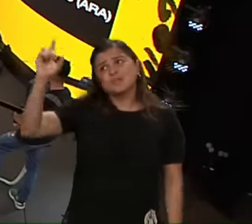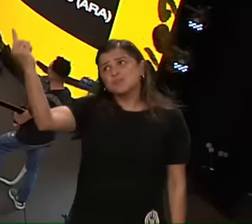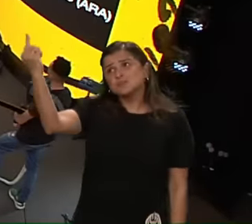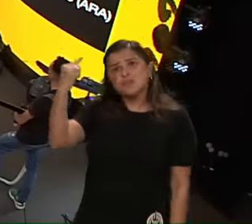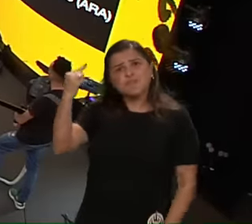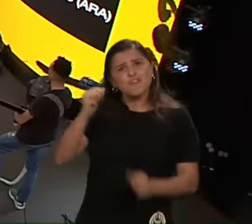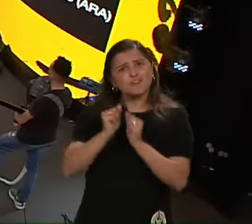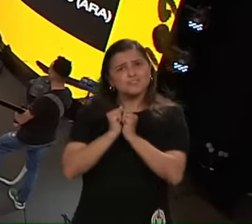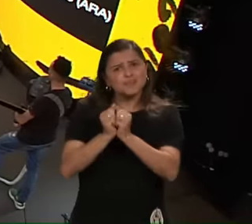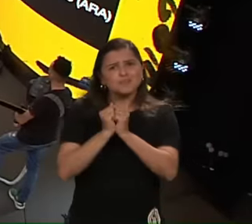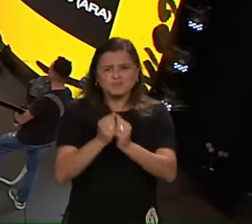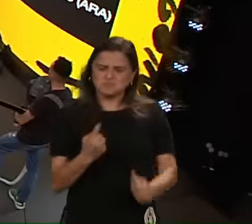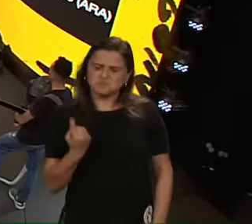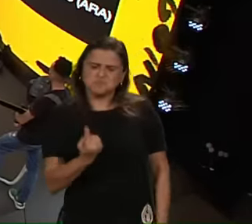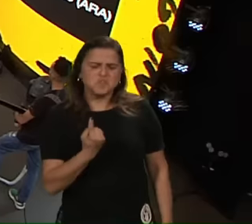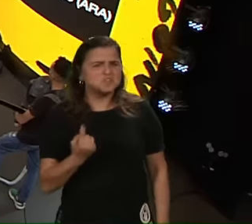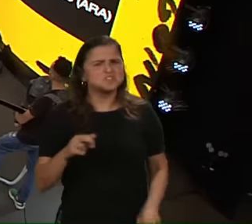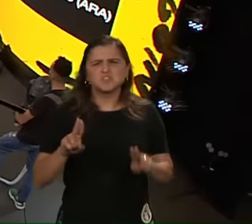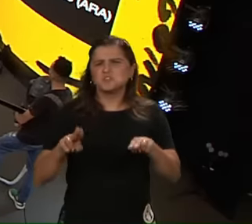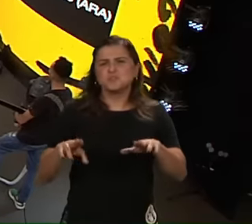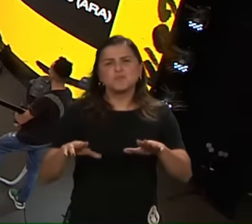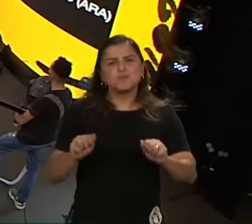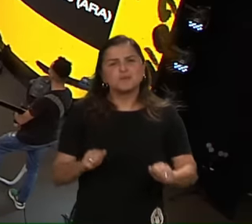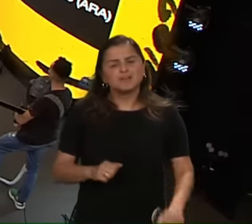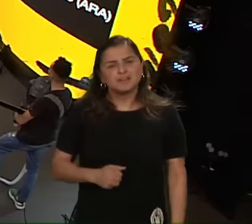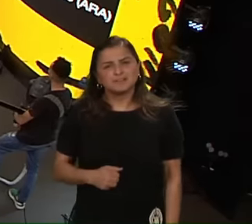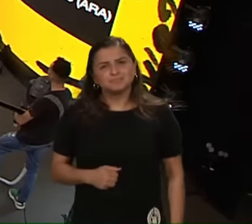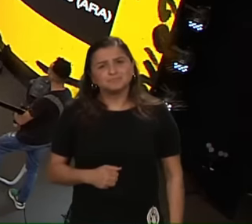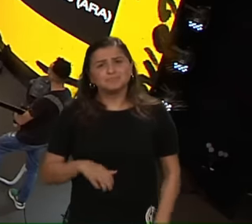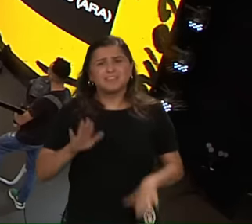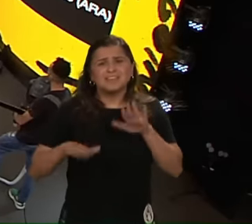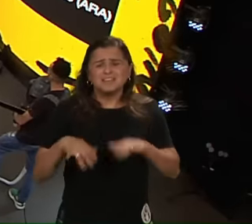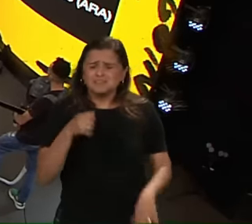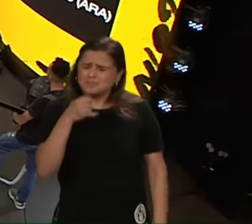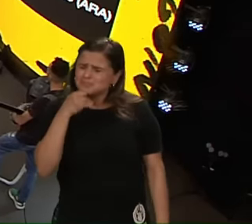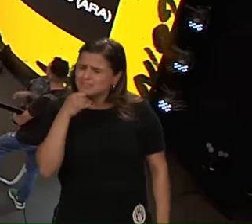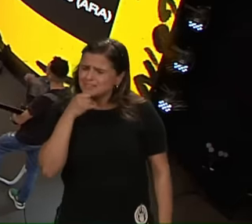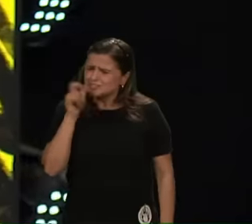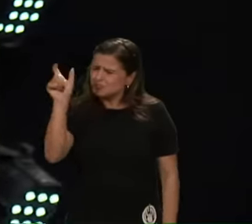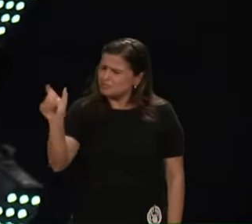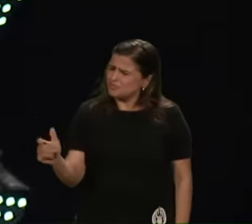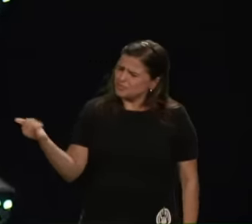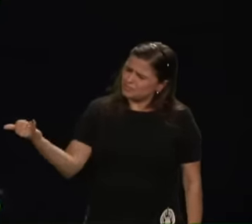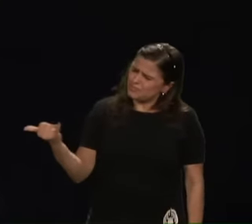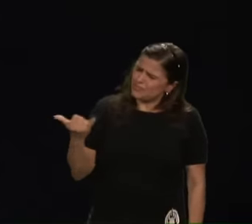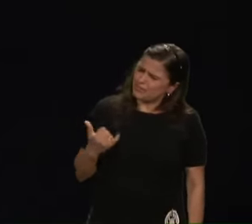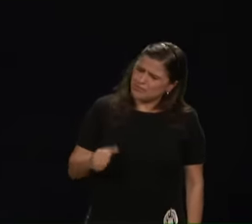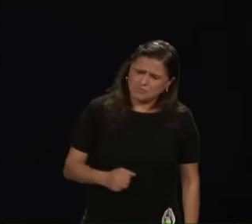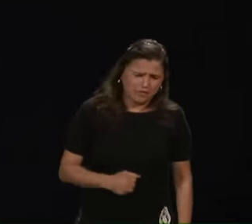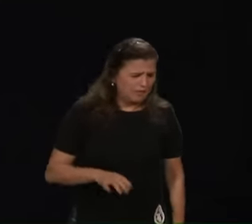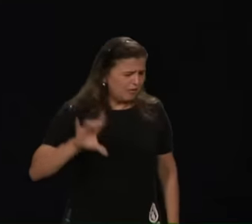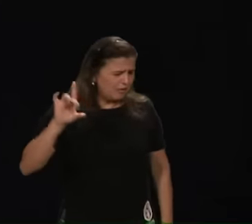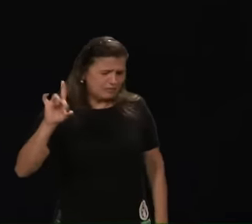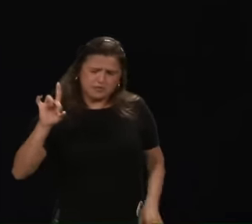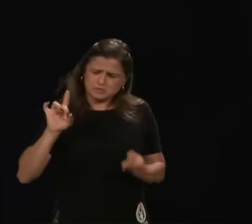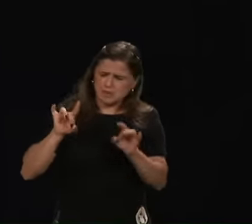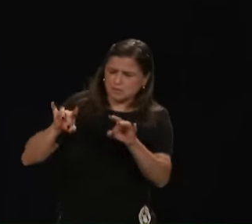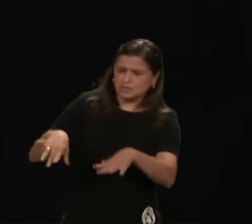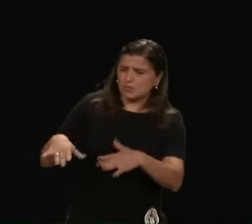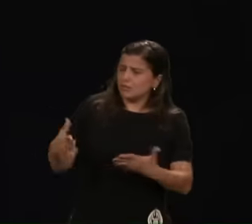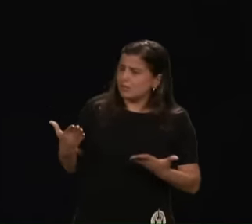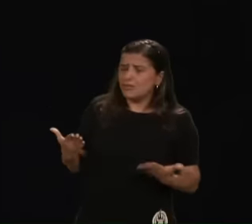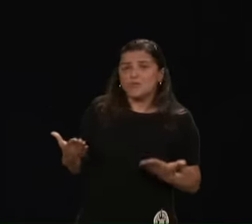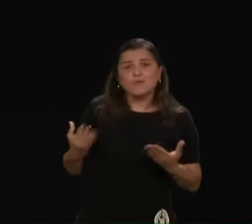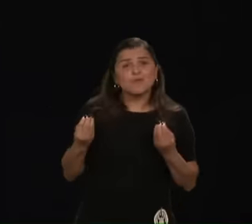deixou só. Me dá uma tristeza quando eu vejo alguém dizendo assim, ó Deus, vem estar comigo.